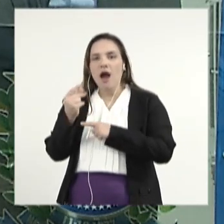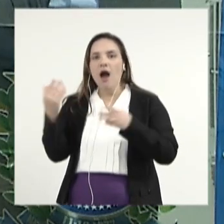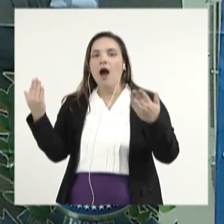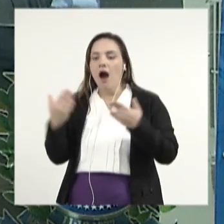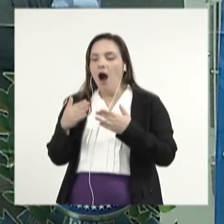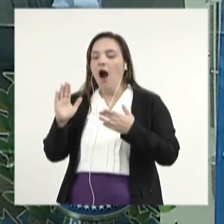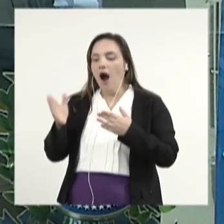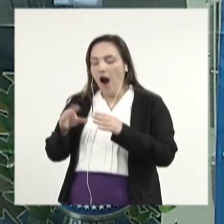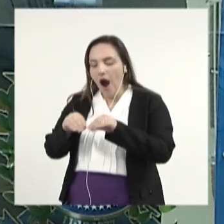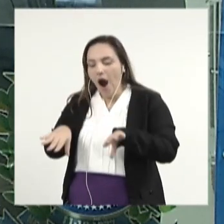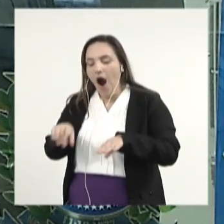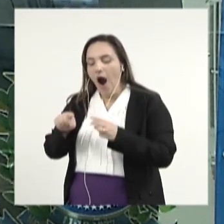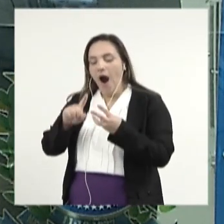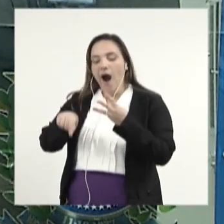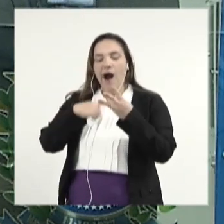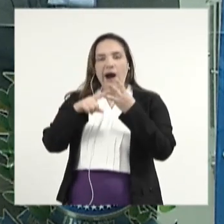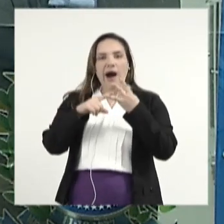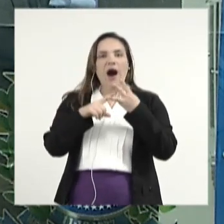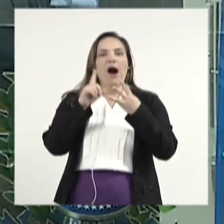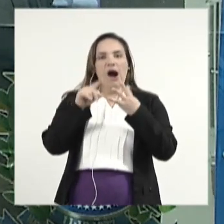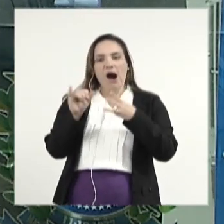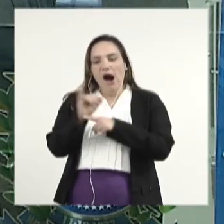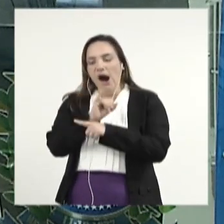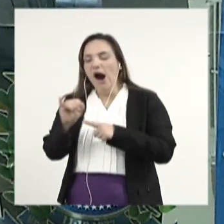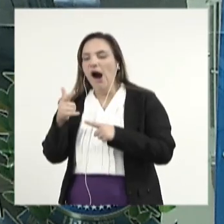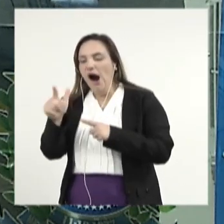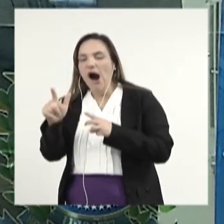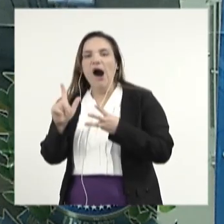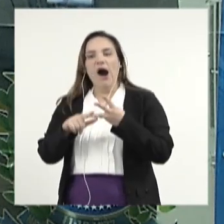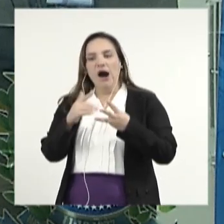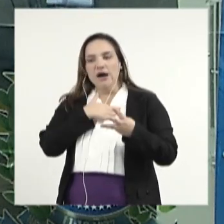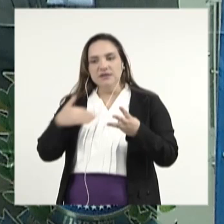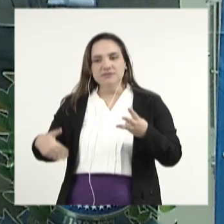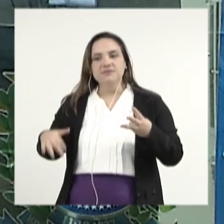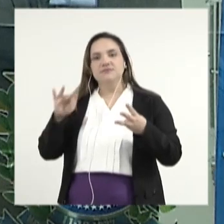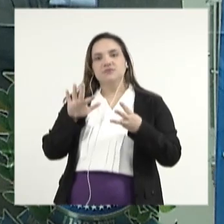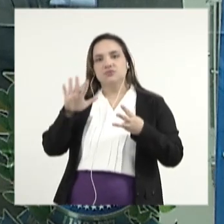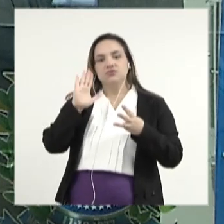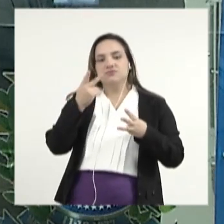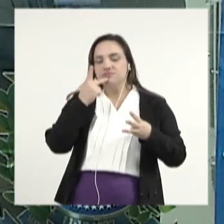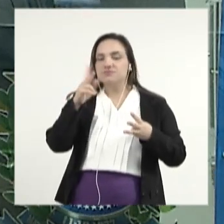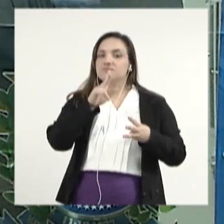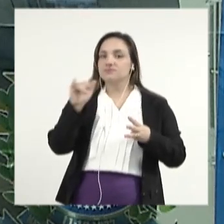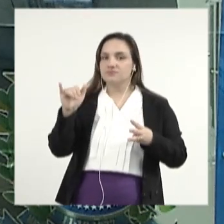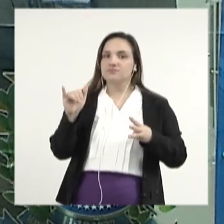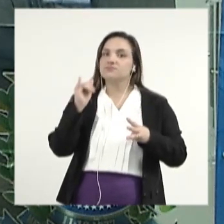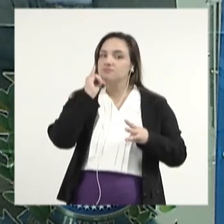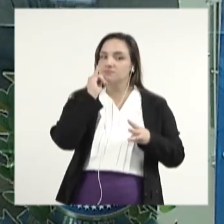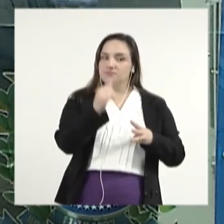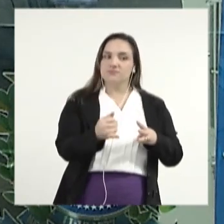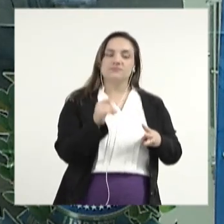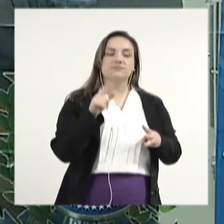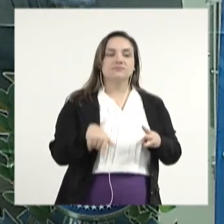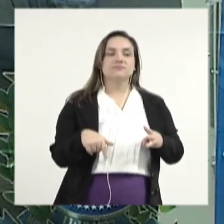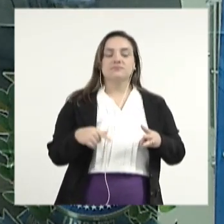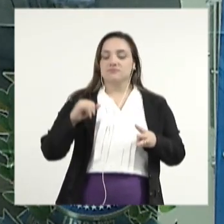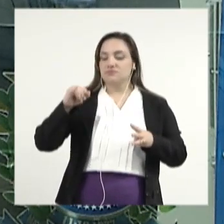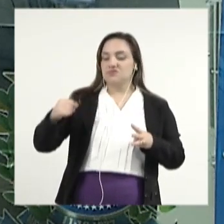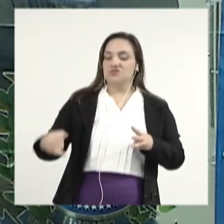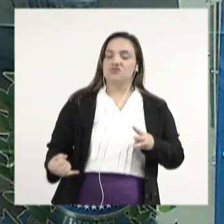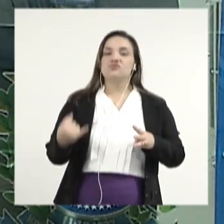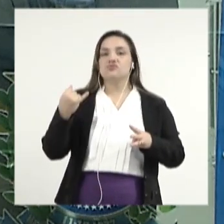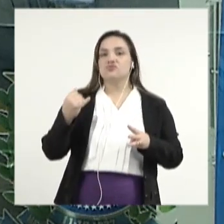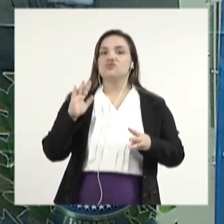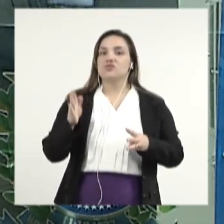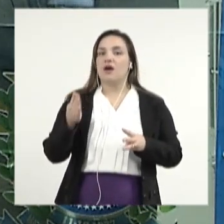está prejudicada. E uma terceira medida, então, também que o governo federal está discutindo e deve anunciar em breve, inclusive, a taxa de juros, que, pelo que o deputado